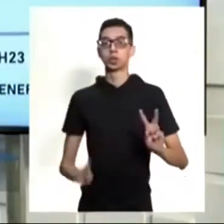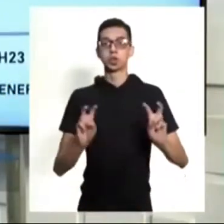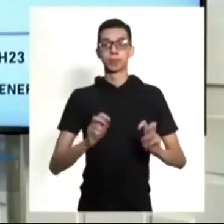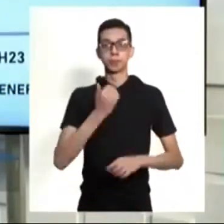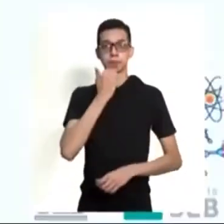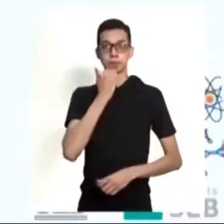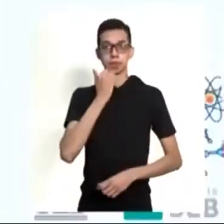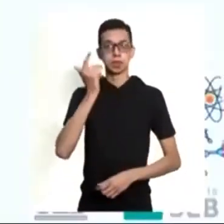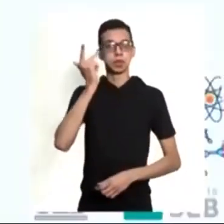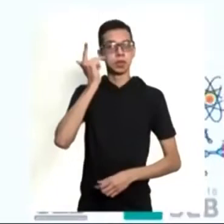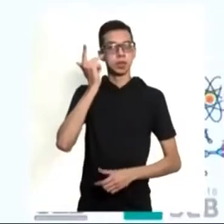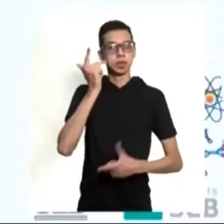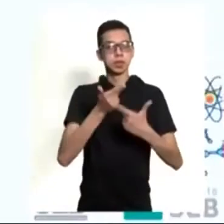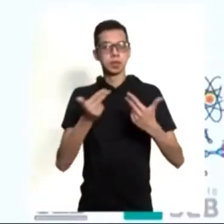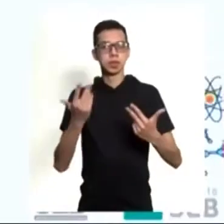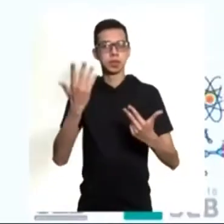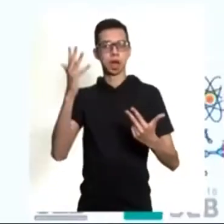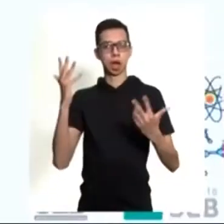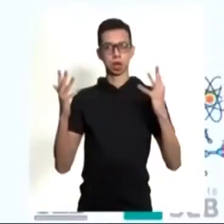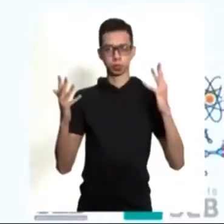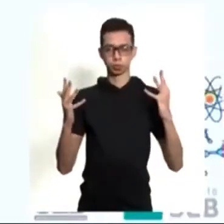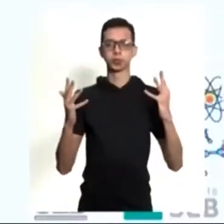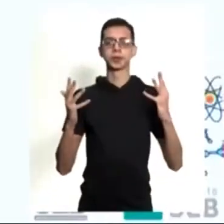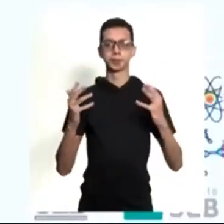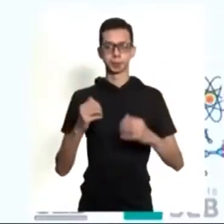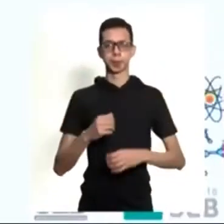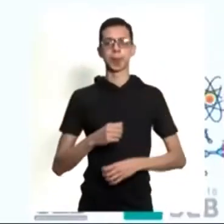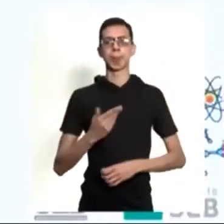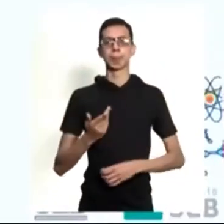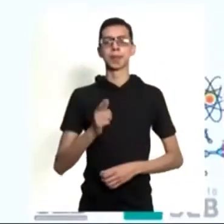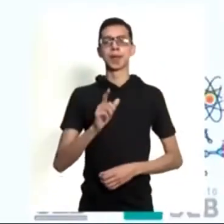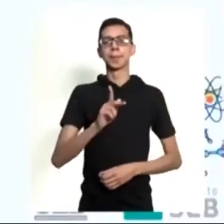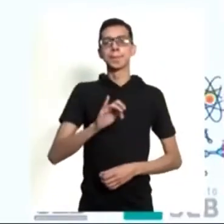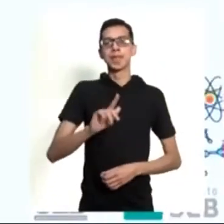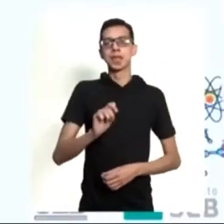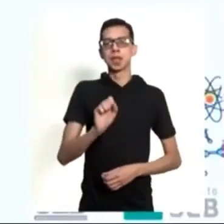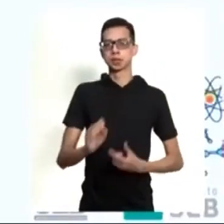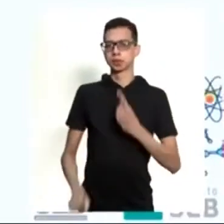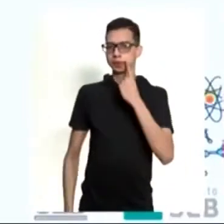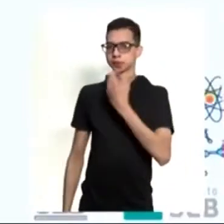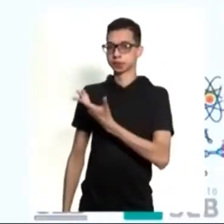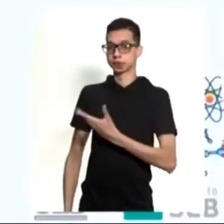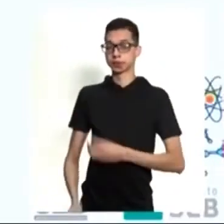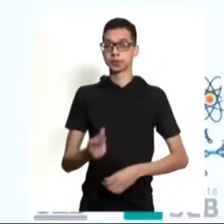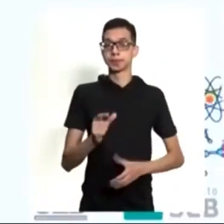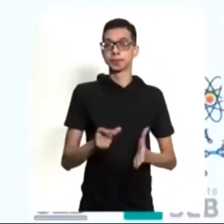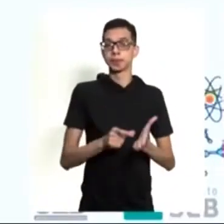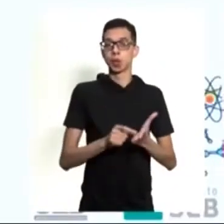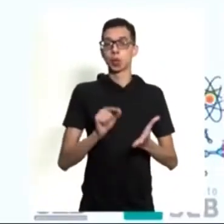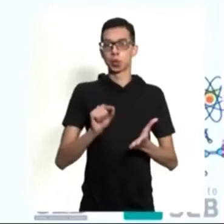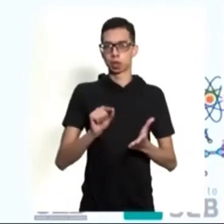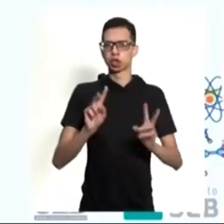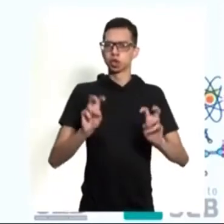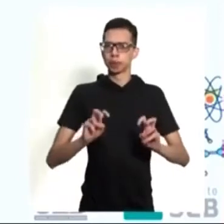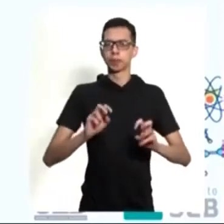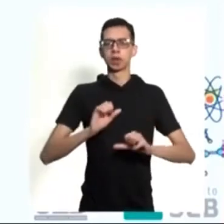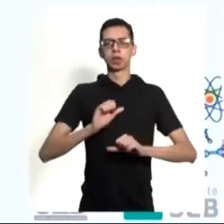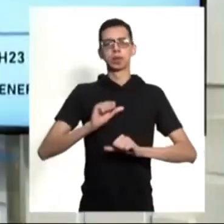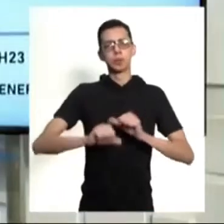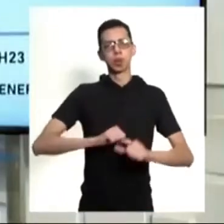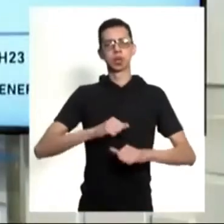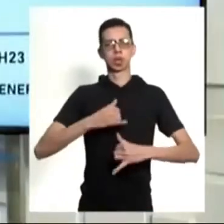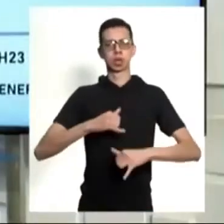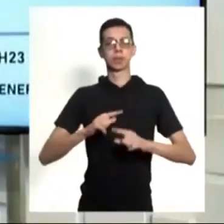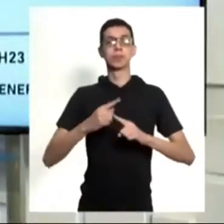da natureza, As pilhas é a habilidade 23, como eu disse, que envolve a transformação de energia. Você fala, Renner, mas por quê? Porque a pilha